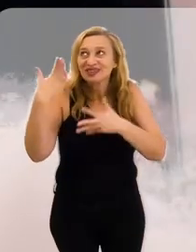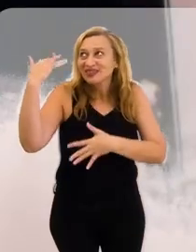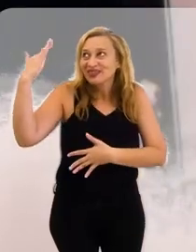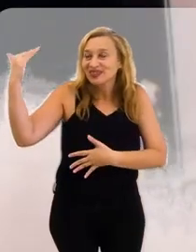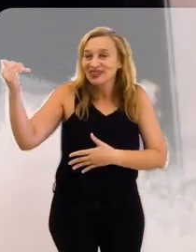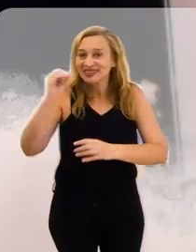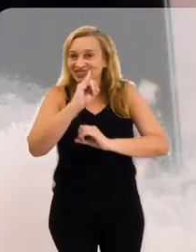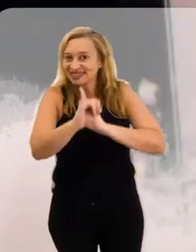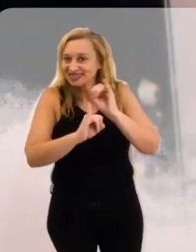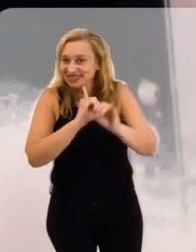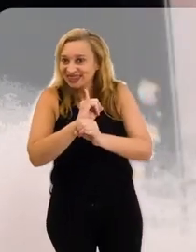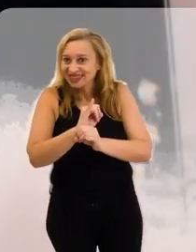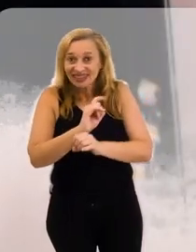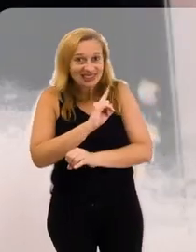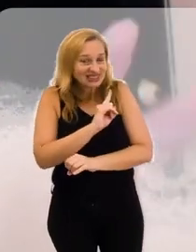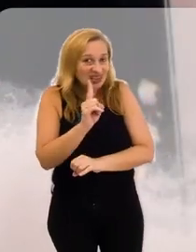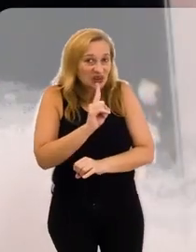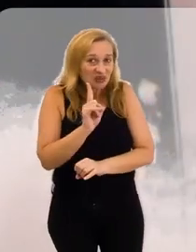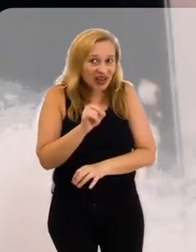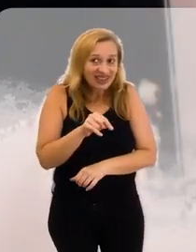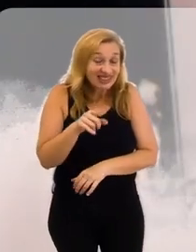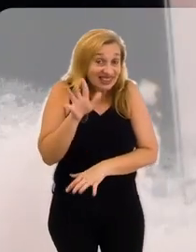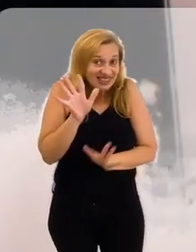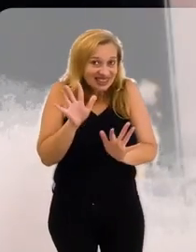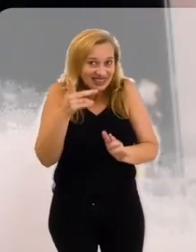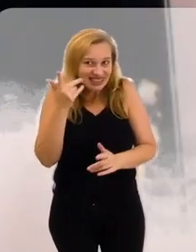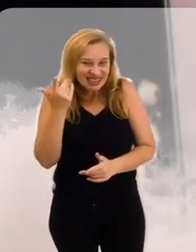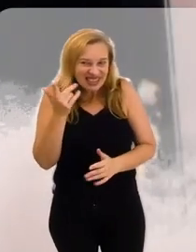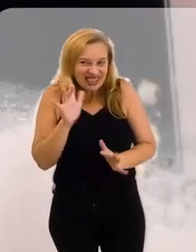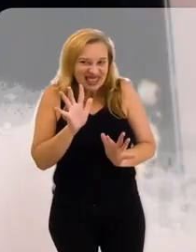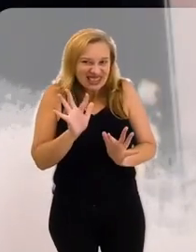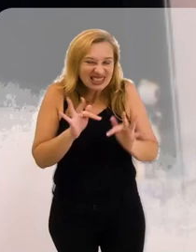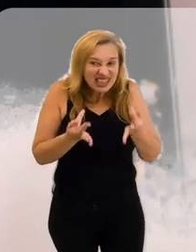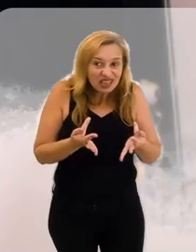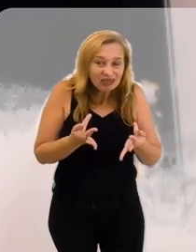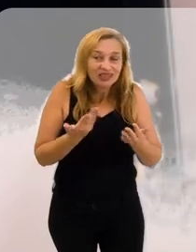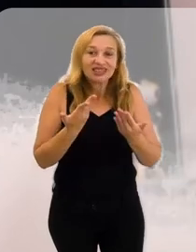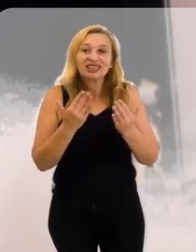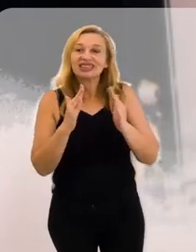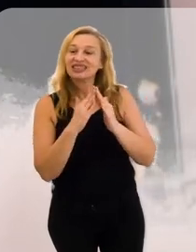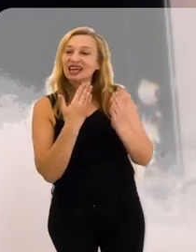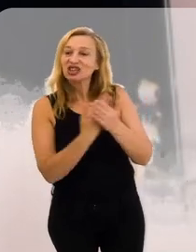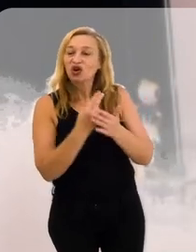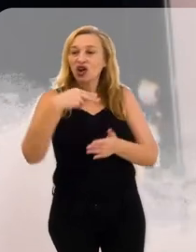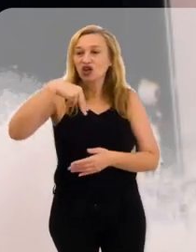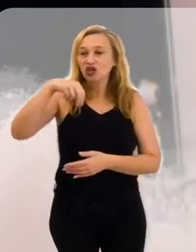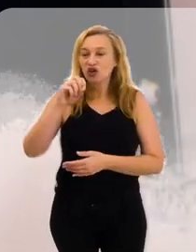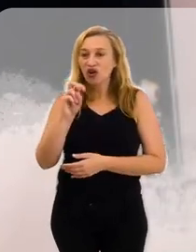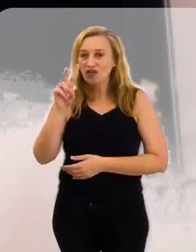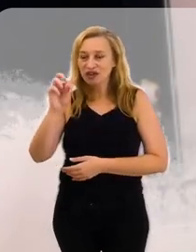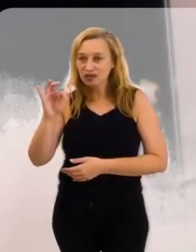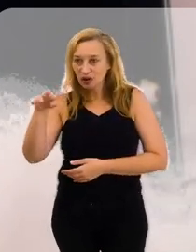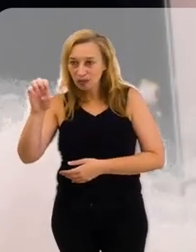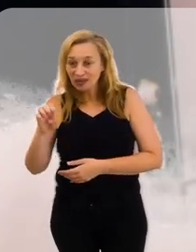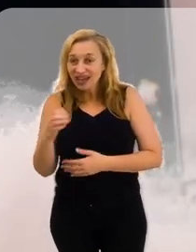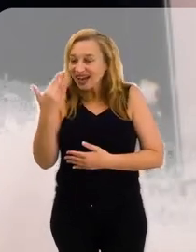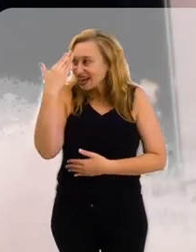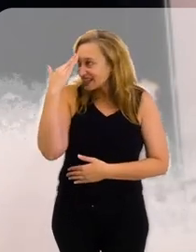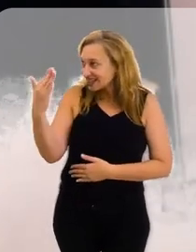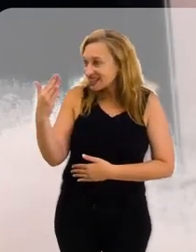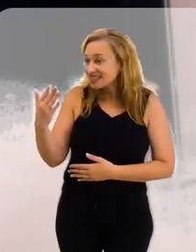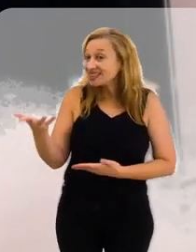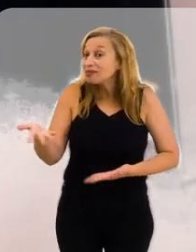todo esse sucesso na internet que não é por acaso né e também na Escola Nova Acrópole eu te